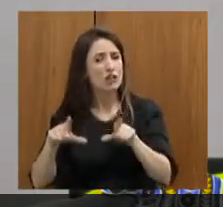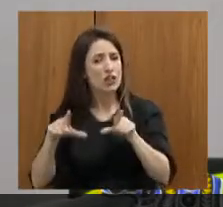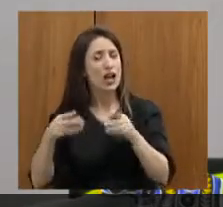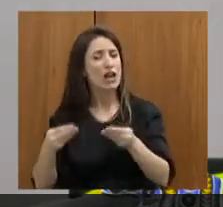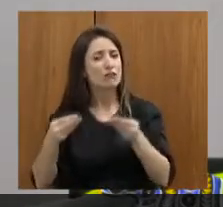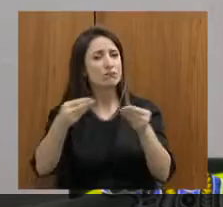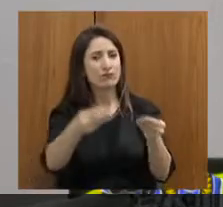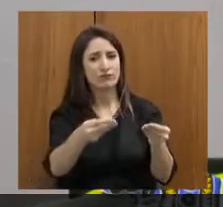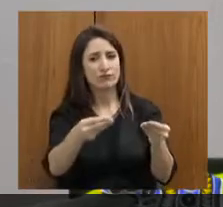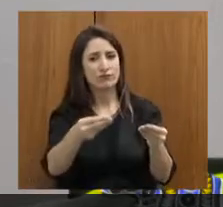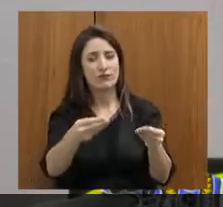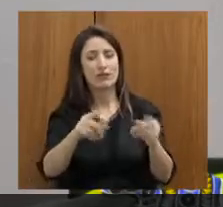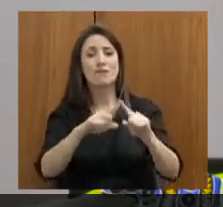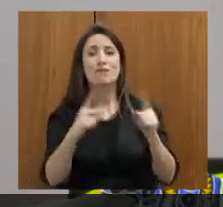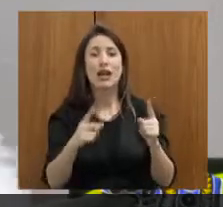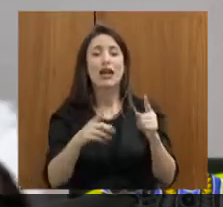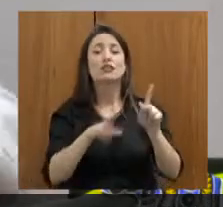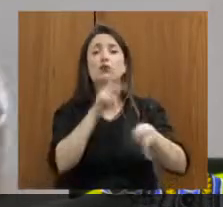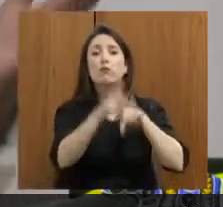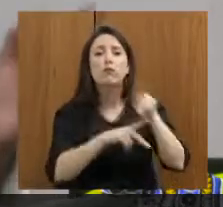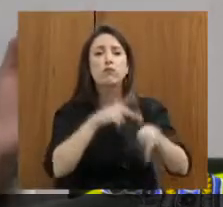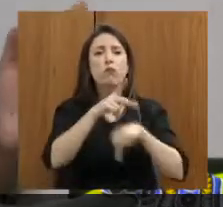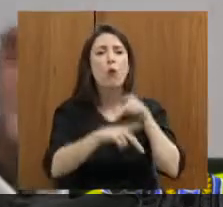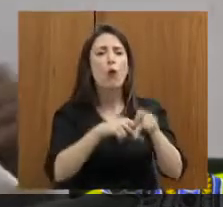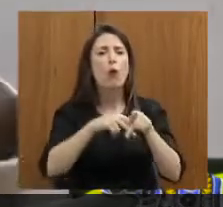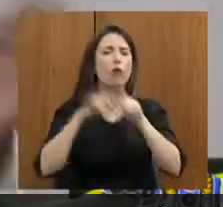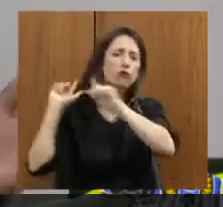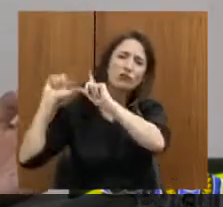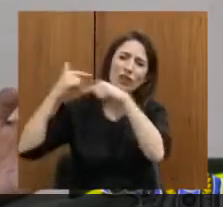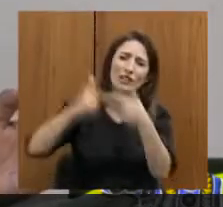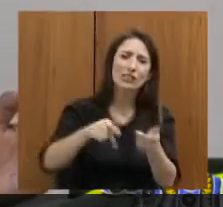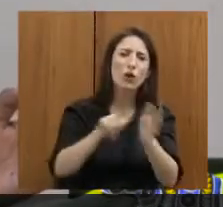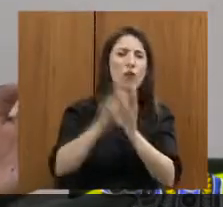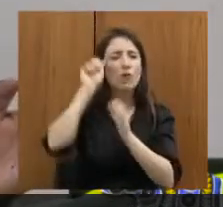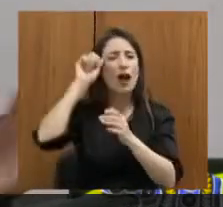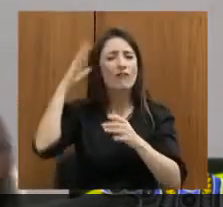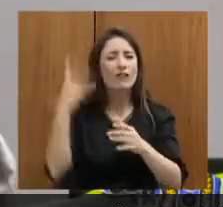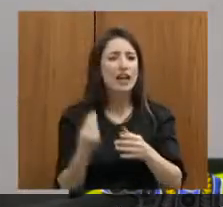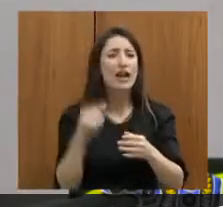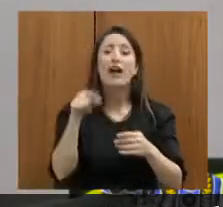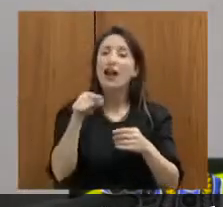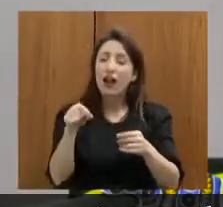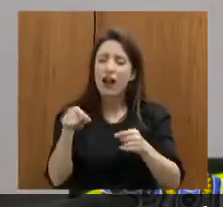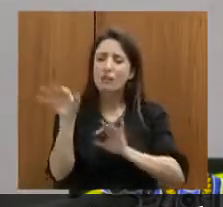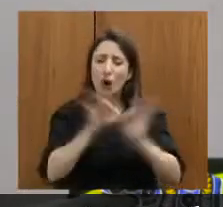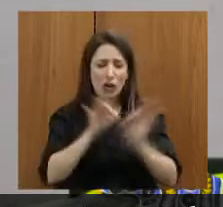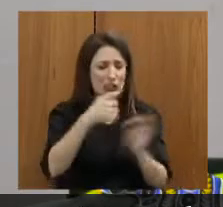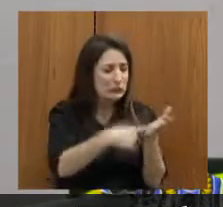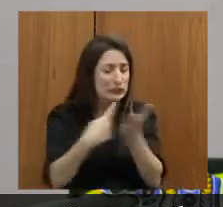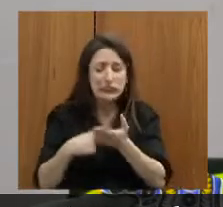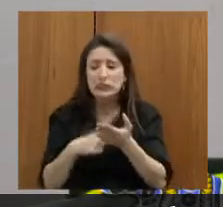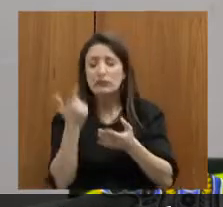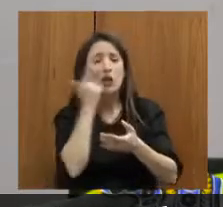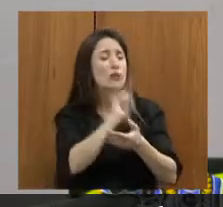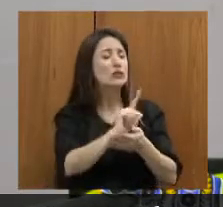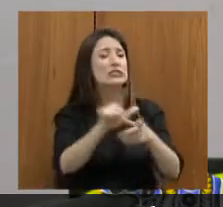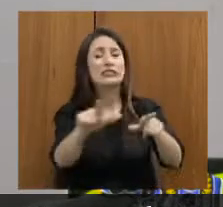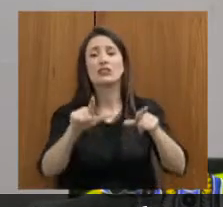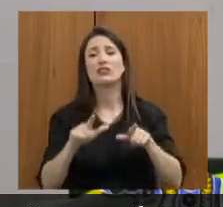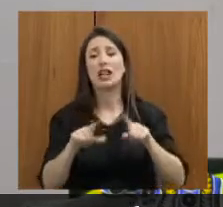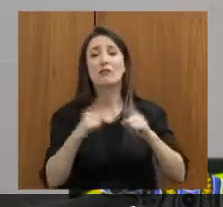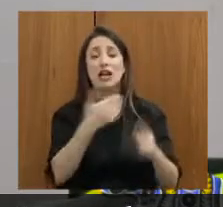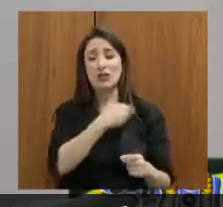foram os povos povos de matriz africana que se organizaram para conseguir o certificado e continua lavando as mãos